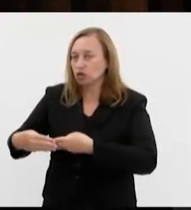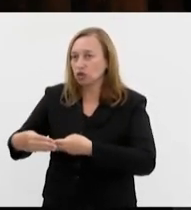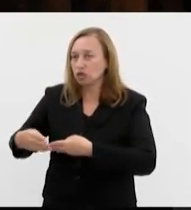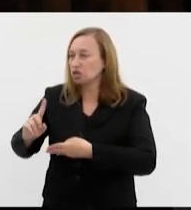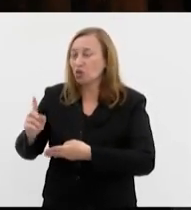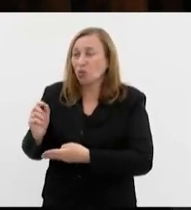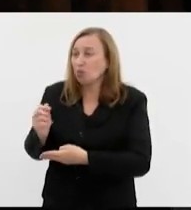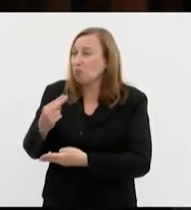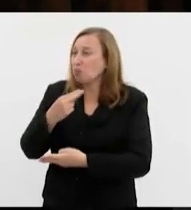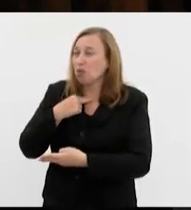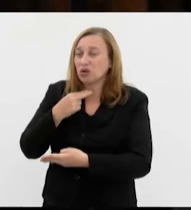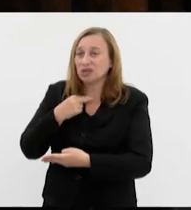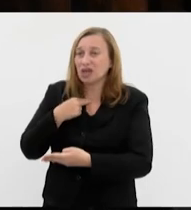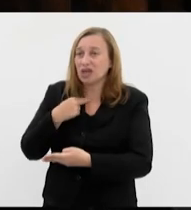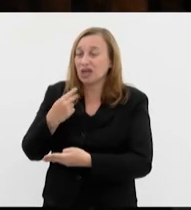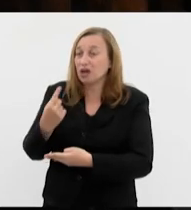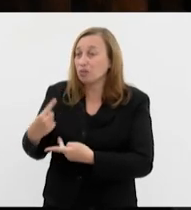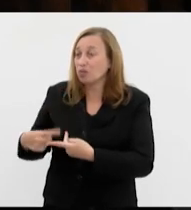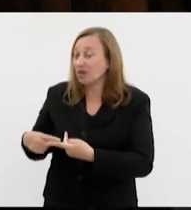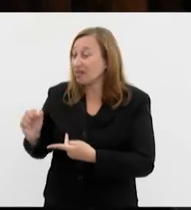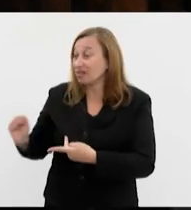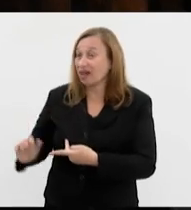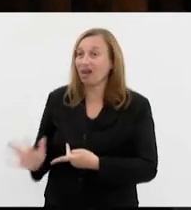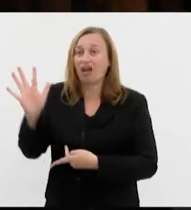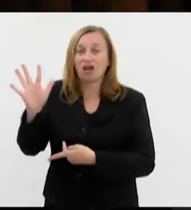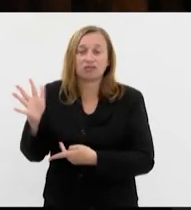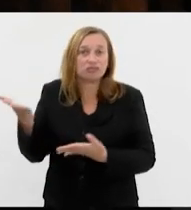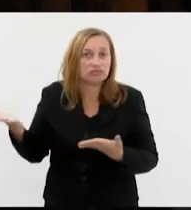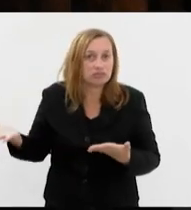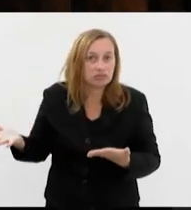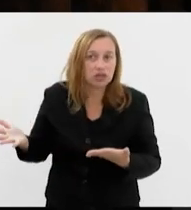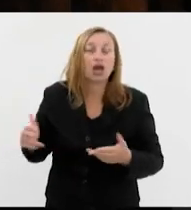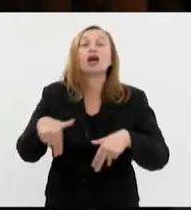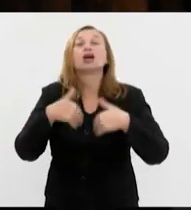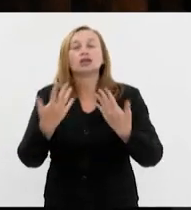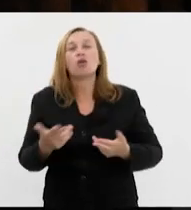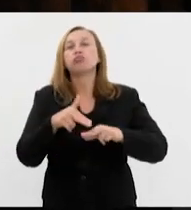está ajudando aquele papel higiênico a ser caro demais. Então,